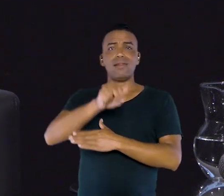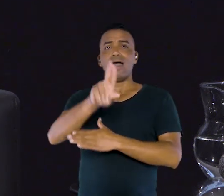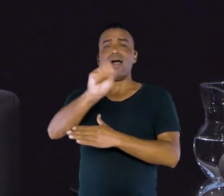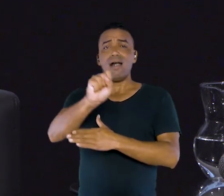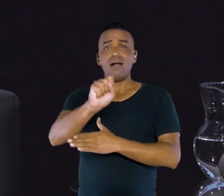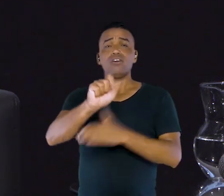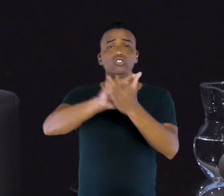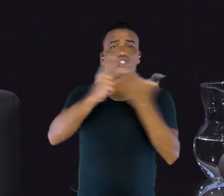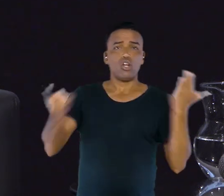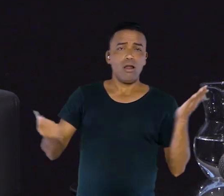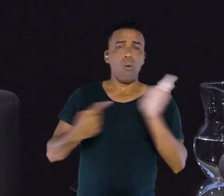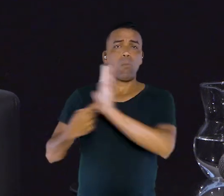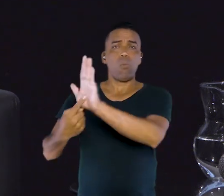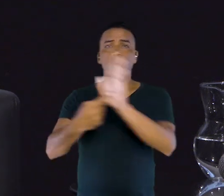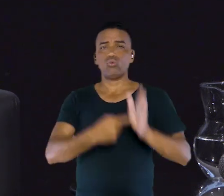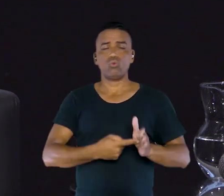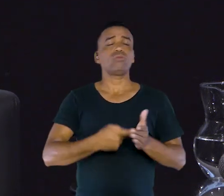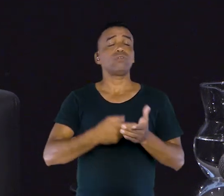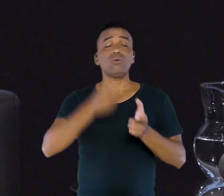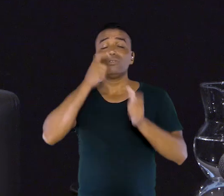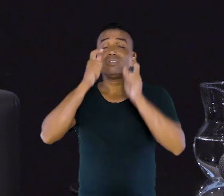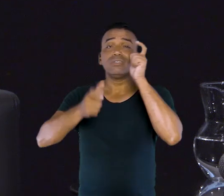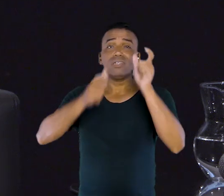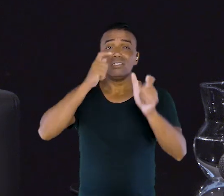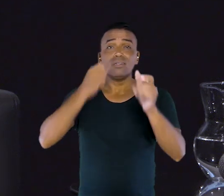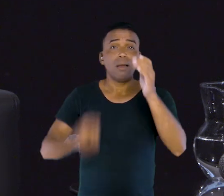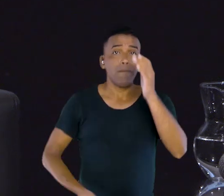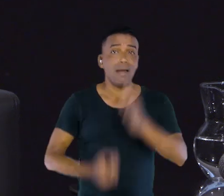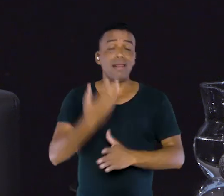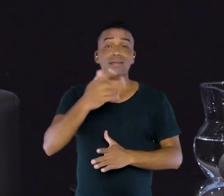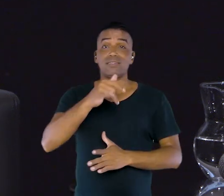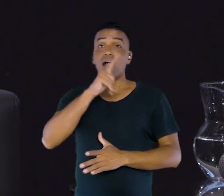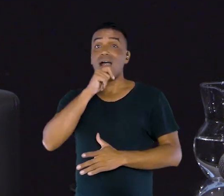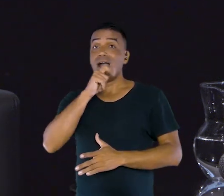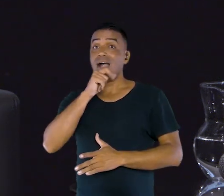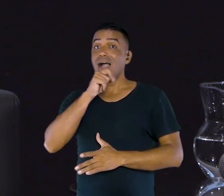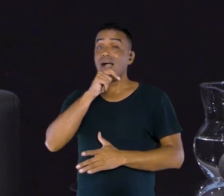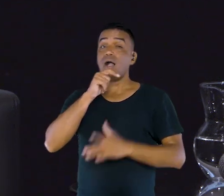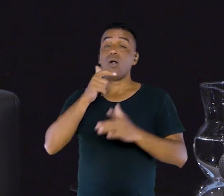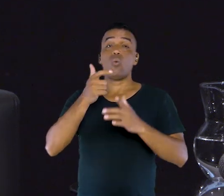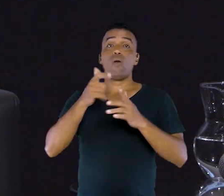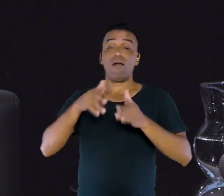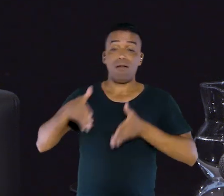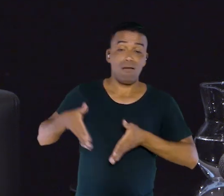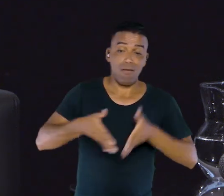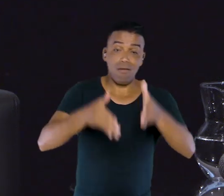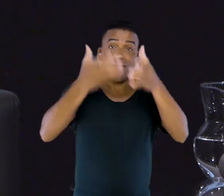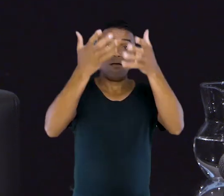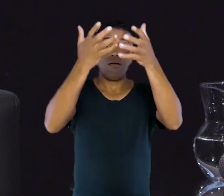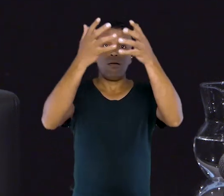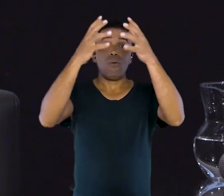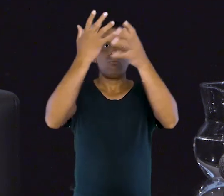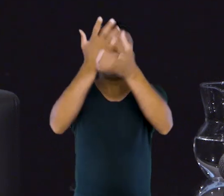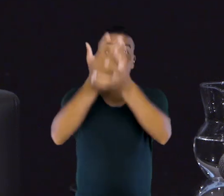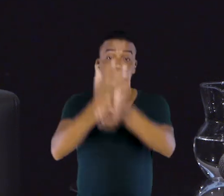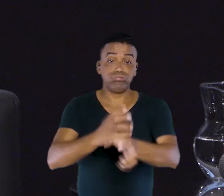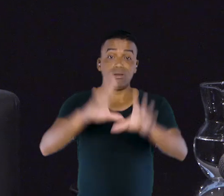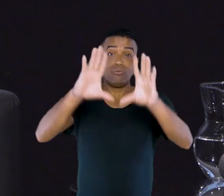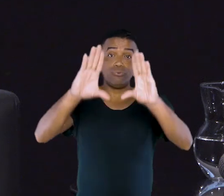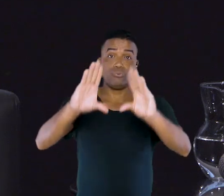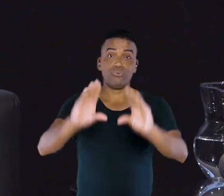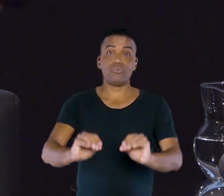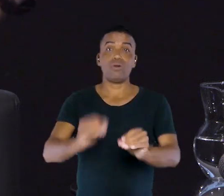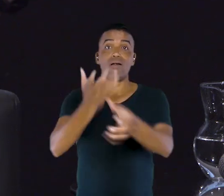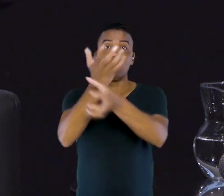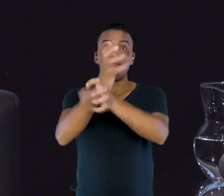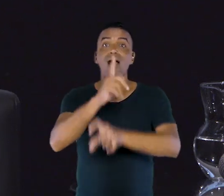no jornal, nas revistas, elas são algo muito interessante. Elas só aparecem quando os rios estão baixos mesmo. Elas não aparecem em outros lugares lá do alto, quer dizer, a